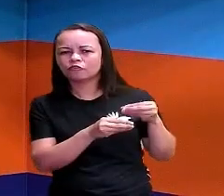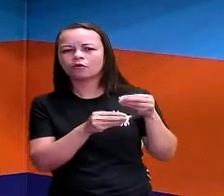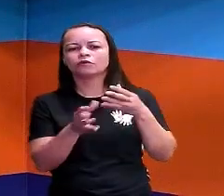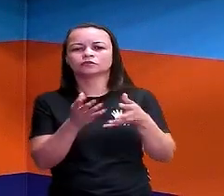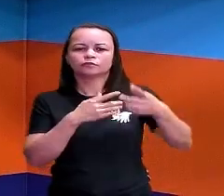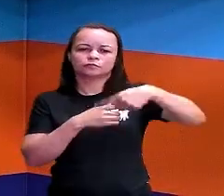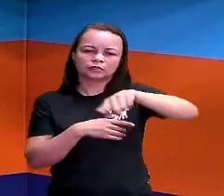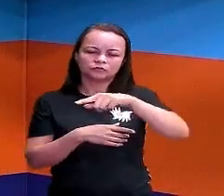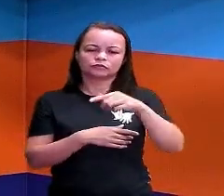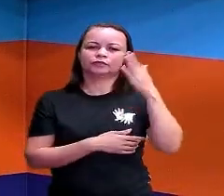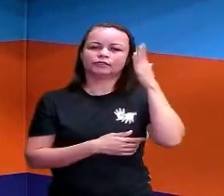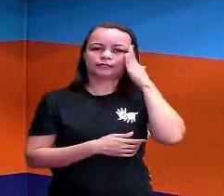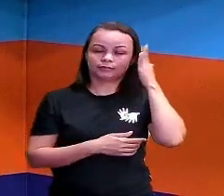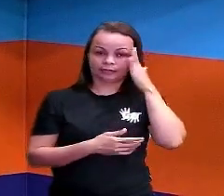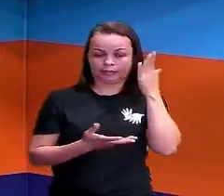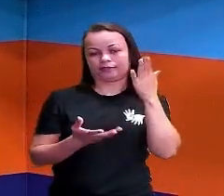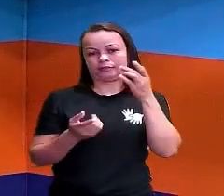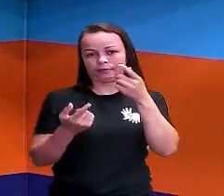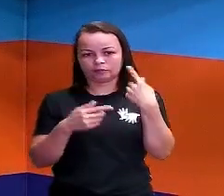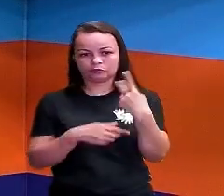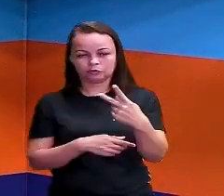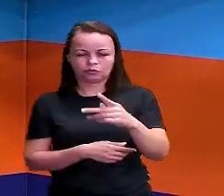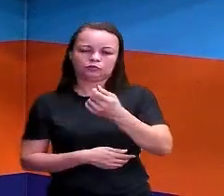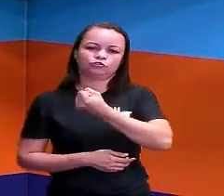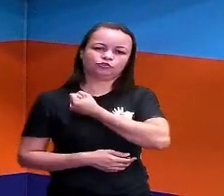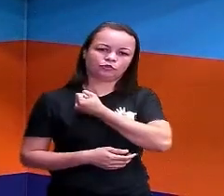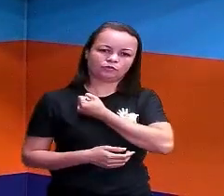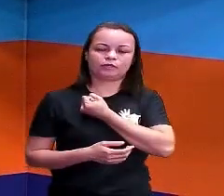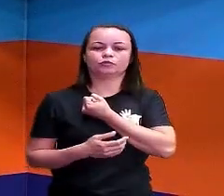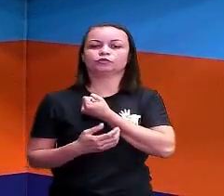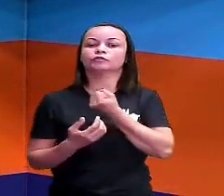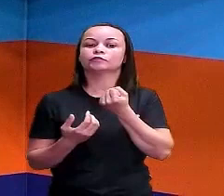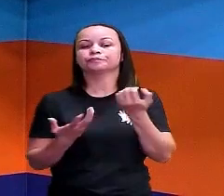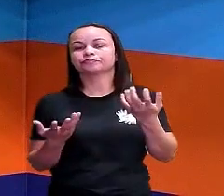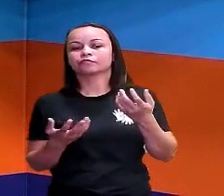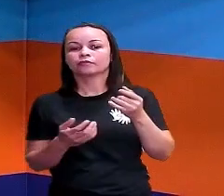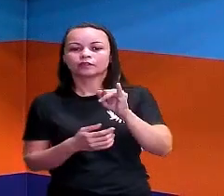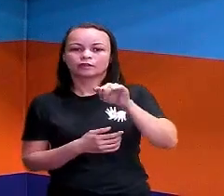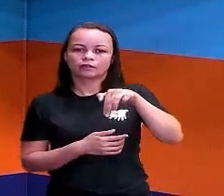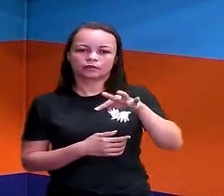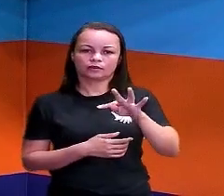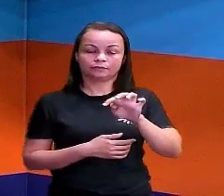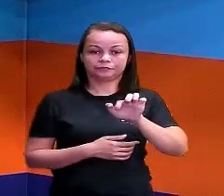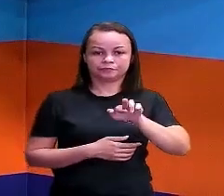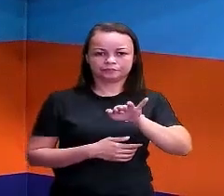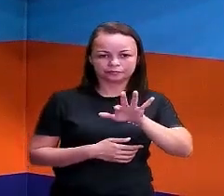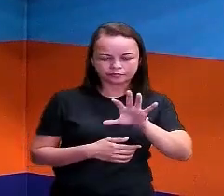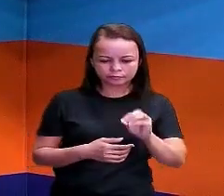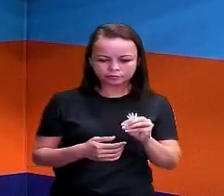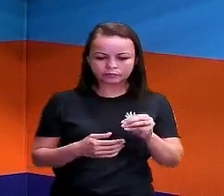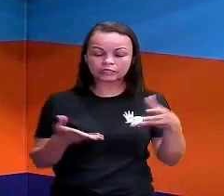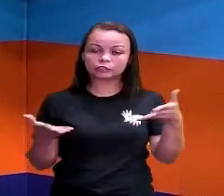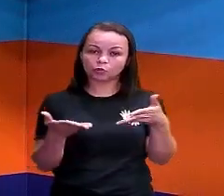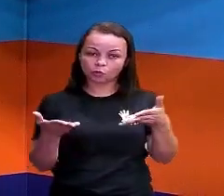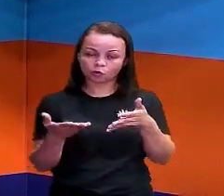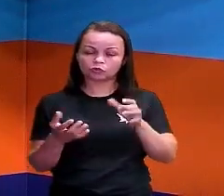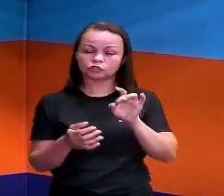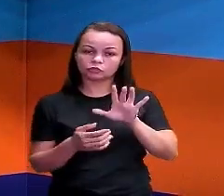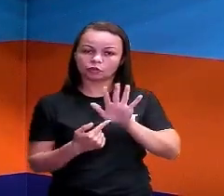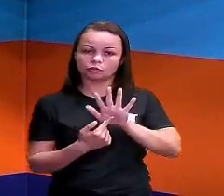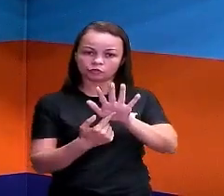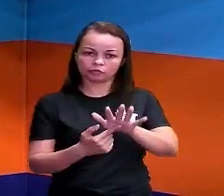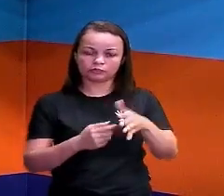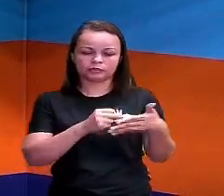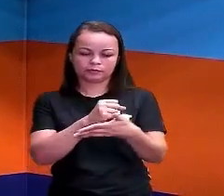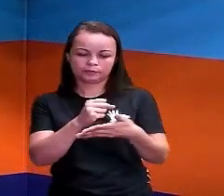para ampliar aí para números inteiros. Beleza? Então aí eu quero trazer hoje apenas as operações básicas da